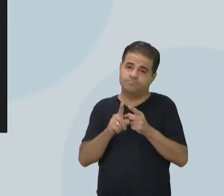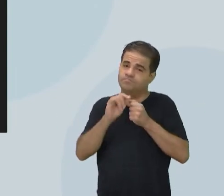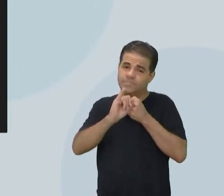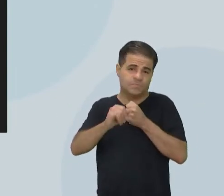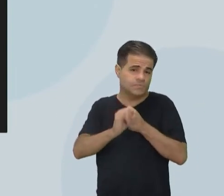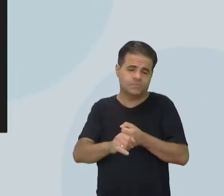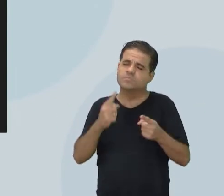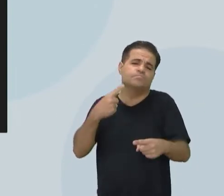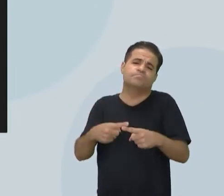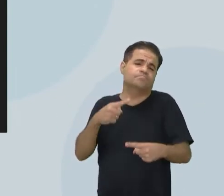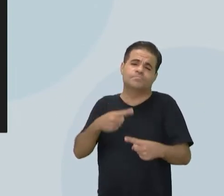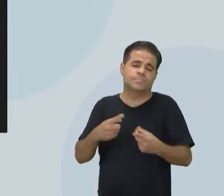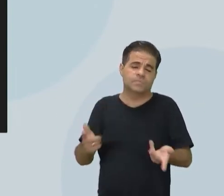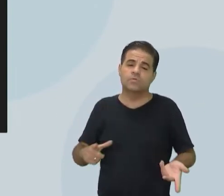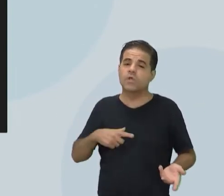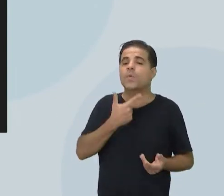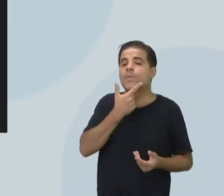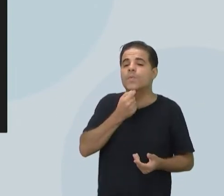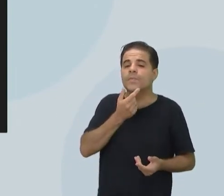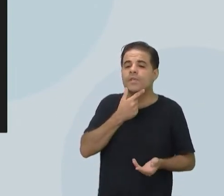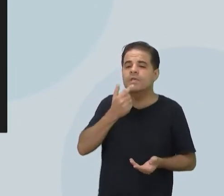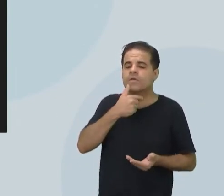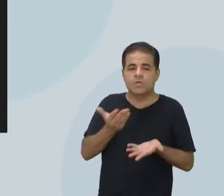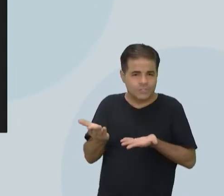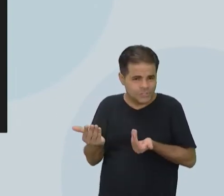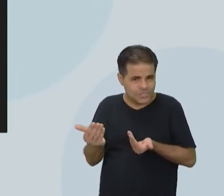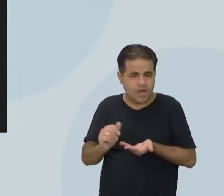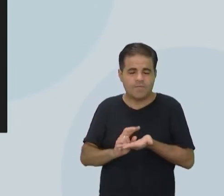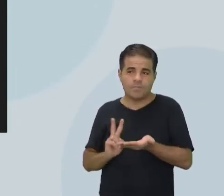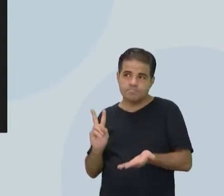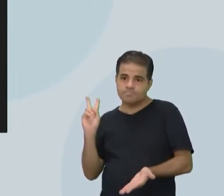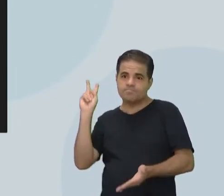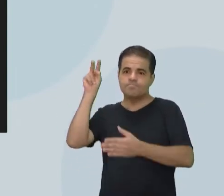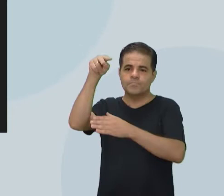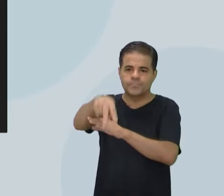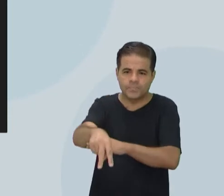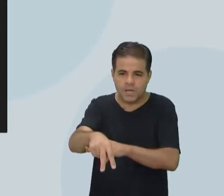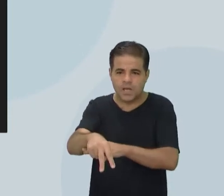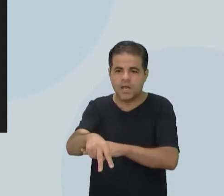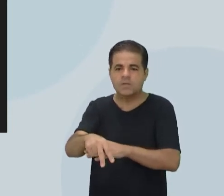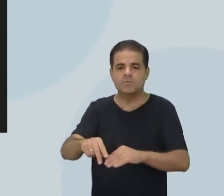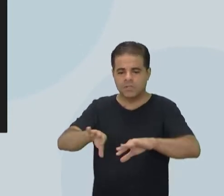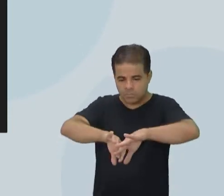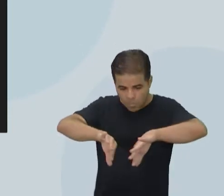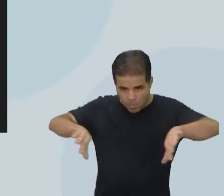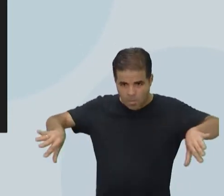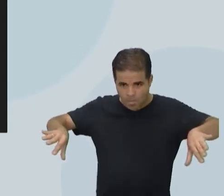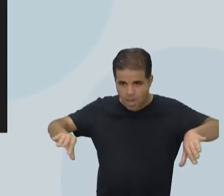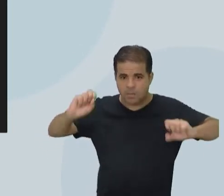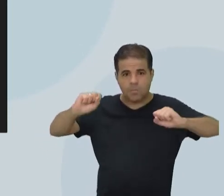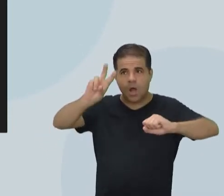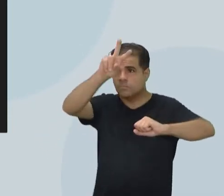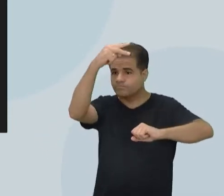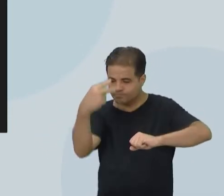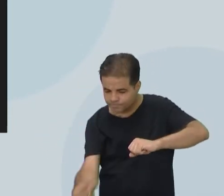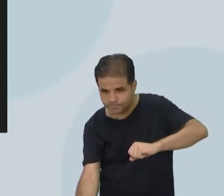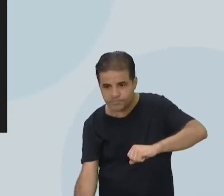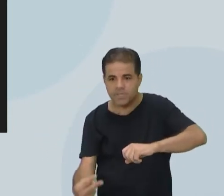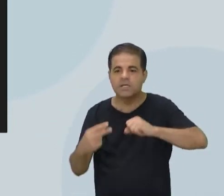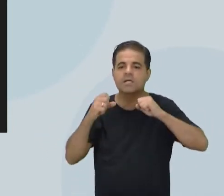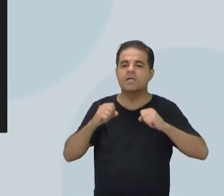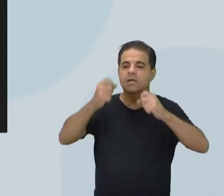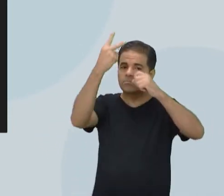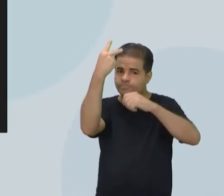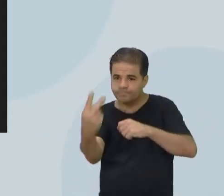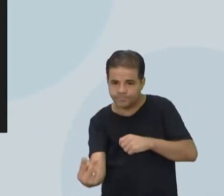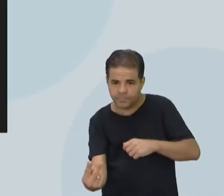quê? Por quê? Né? Me explica. Eu tenho um menino pulando aí, tem um precipício ali, ele pode cair, né? E o mini conto é justamente essa